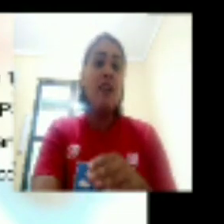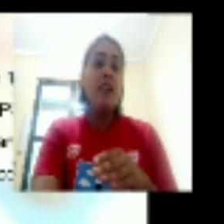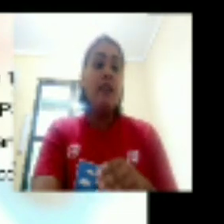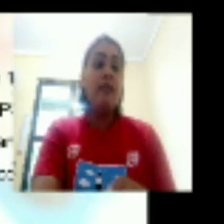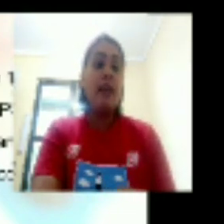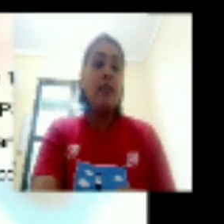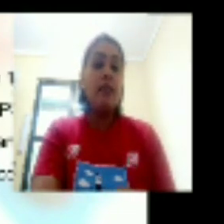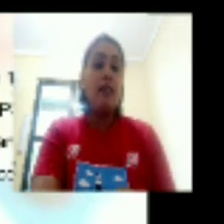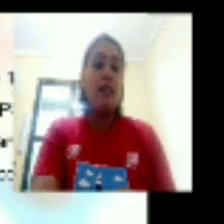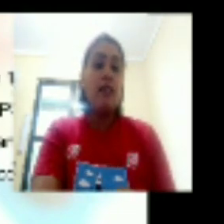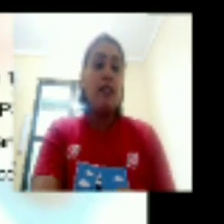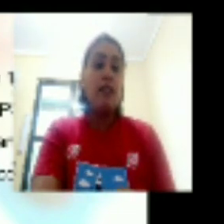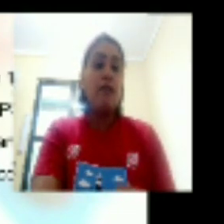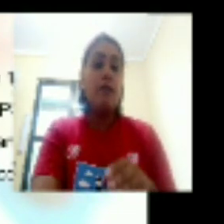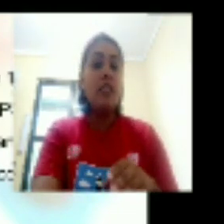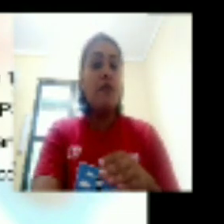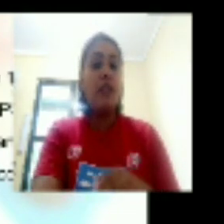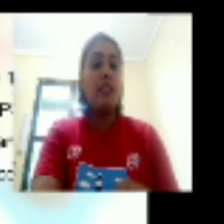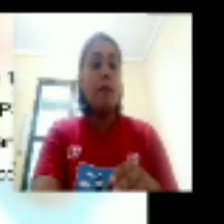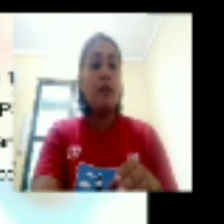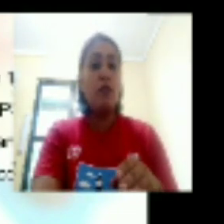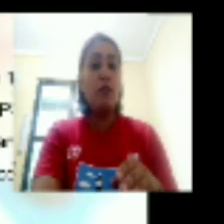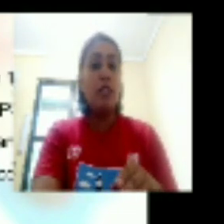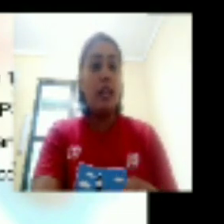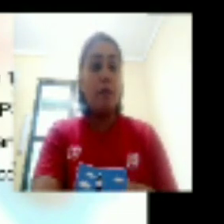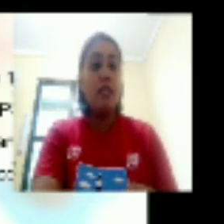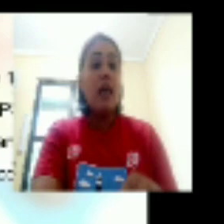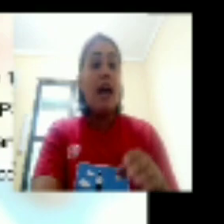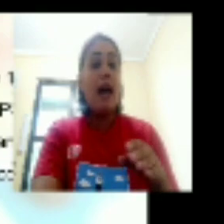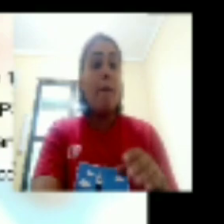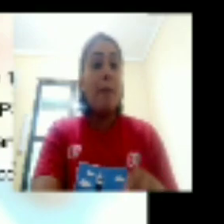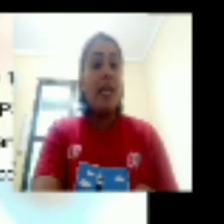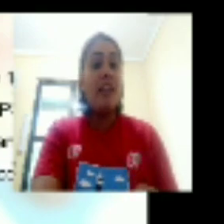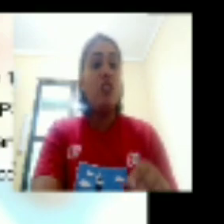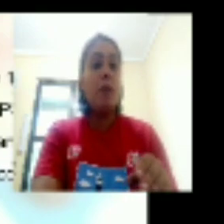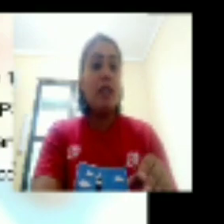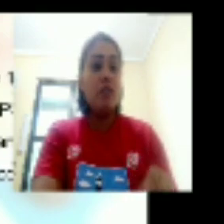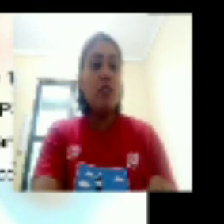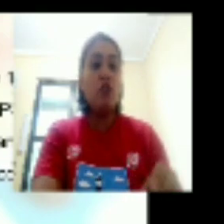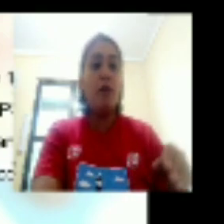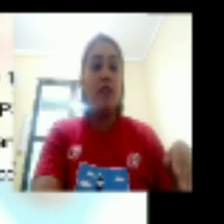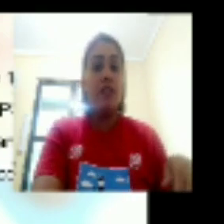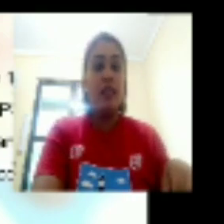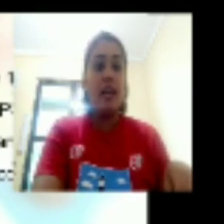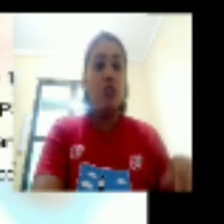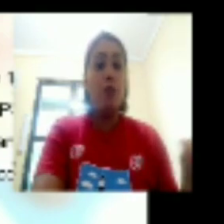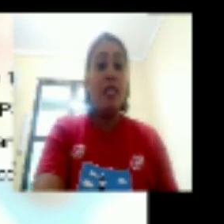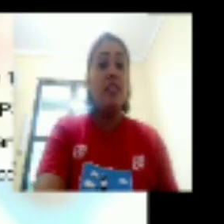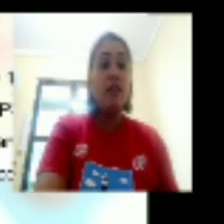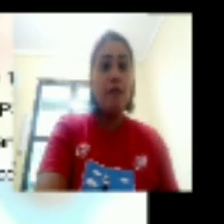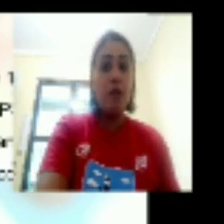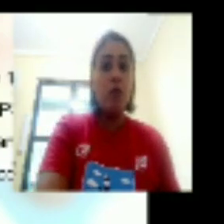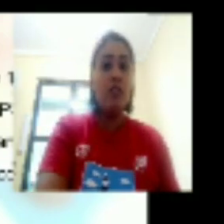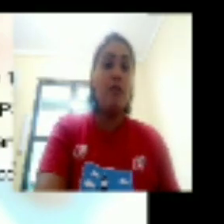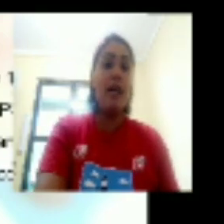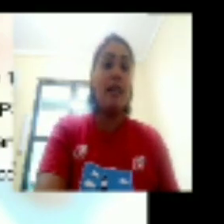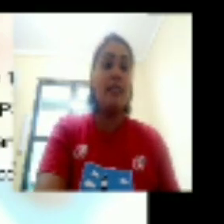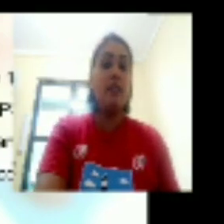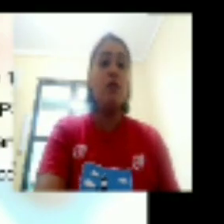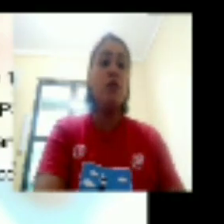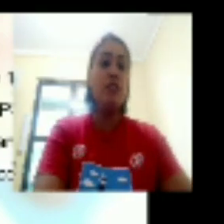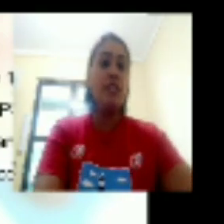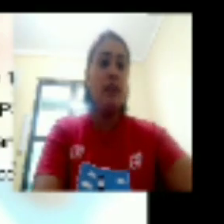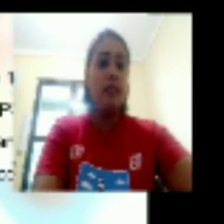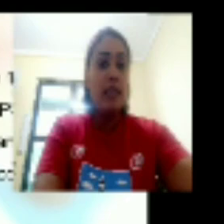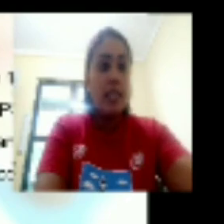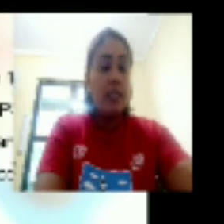Apesar desse financiamento do INEPS apenas para os seus beneficiários, preservou o seu caráter